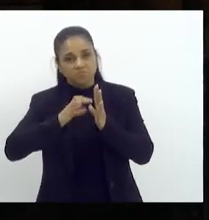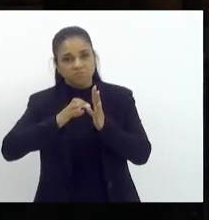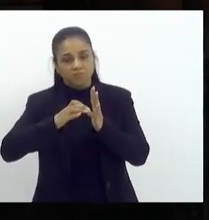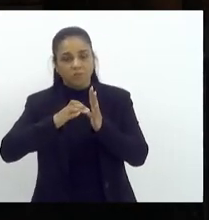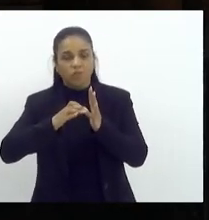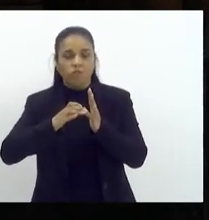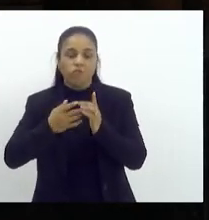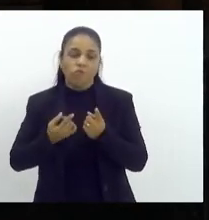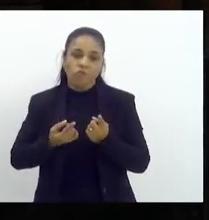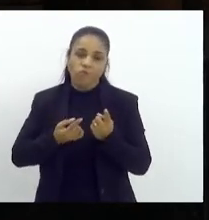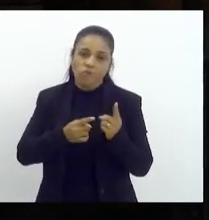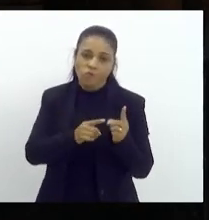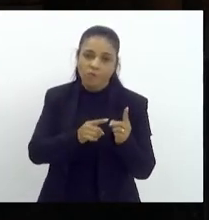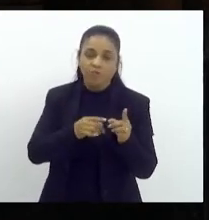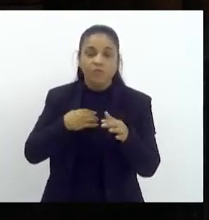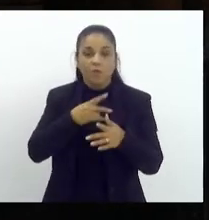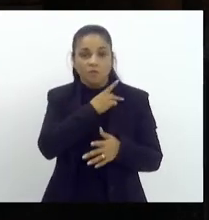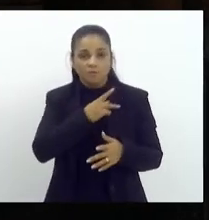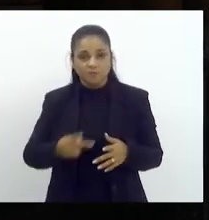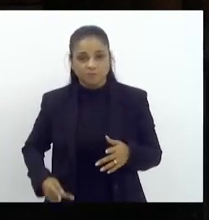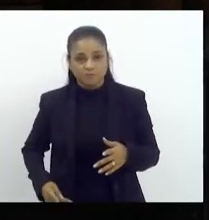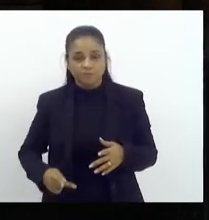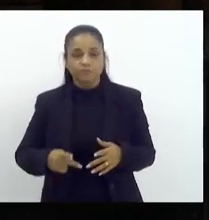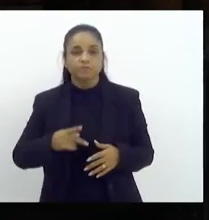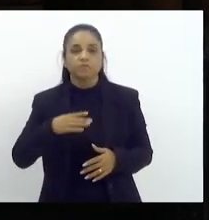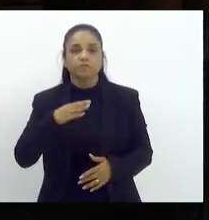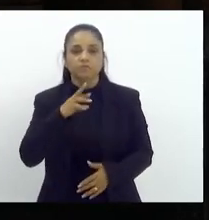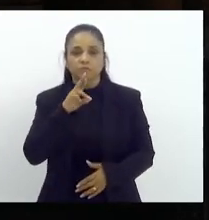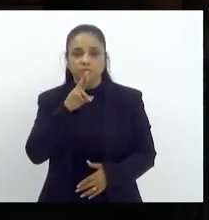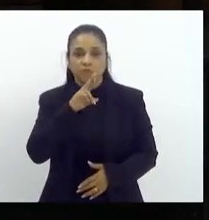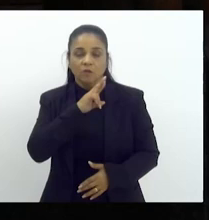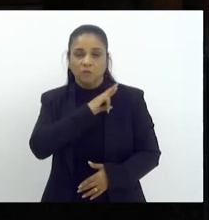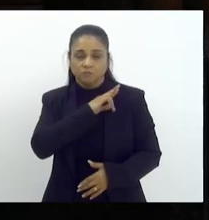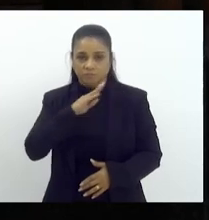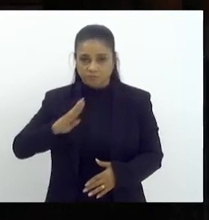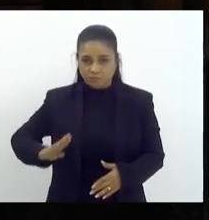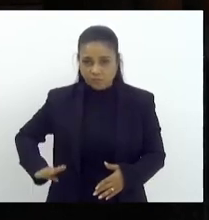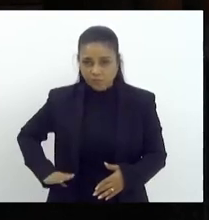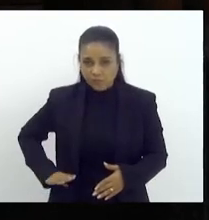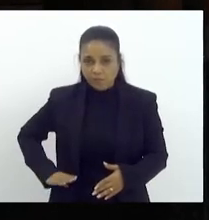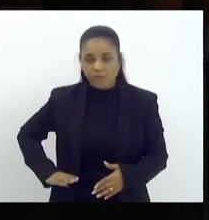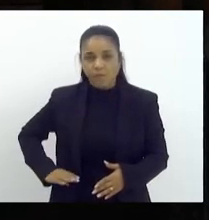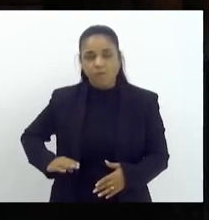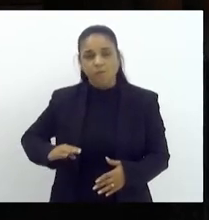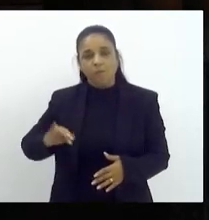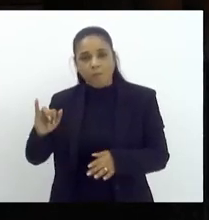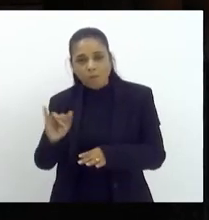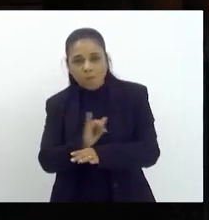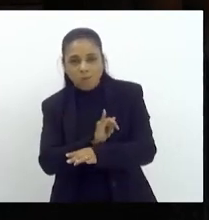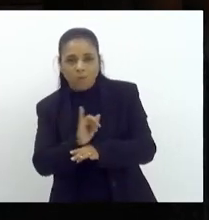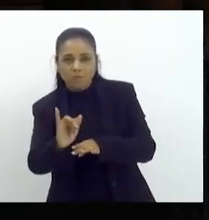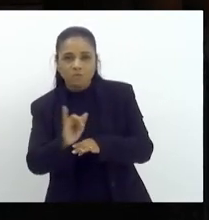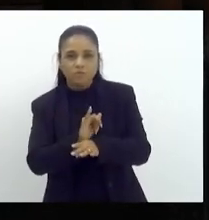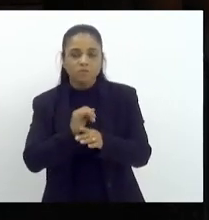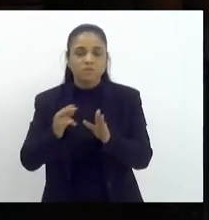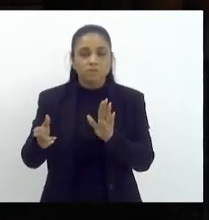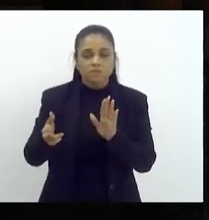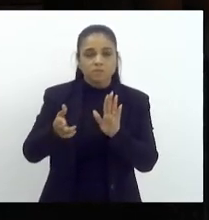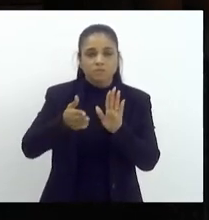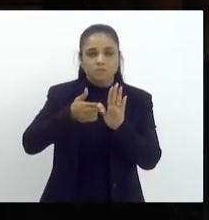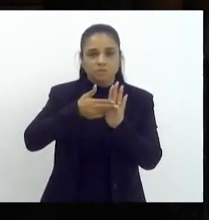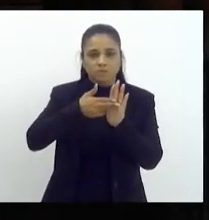e neste ponto Presidente Rodrigo Bacelar que de uma maneira emblemática é assumiu